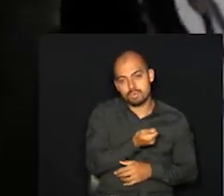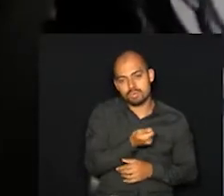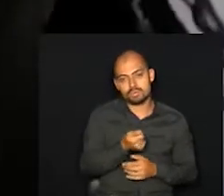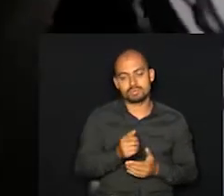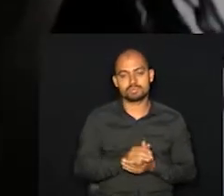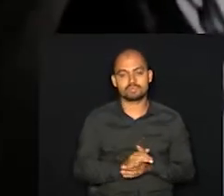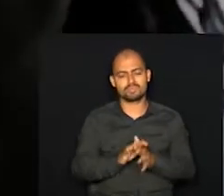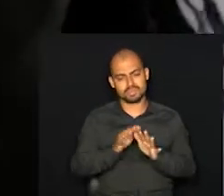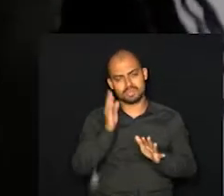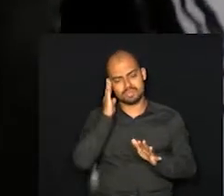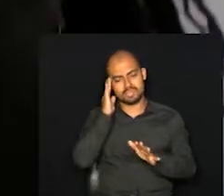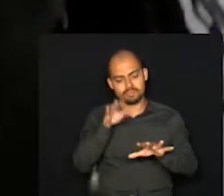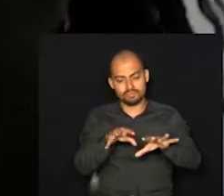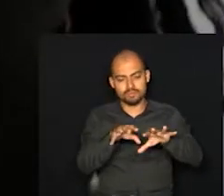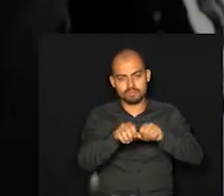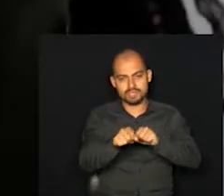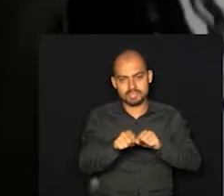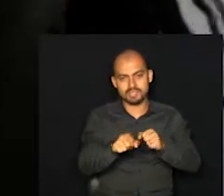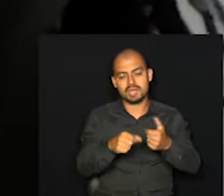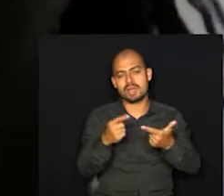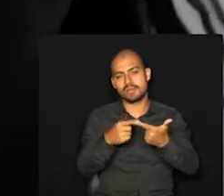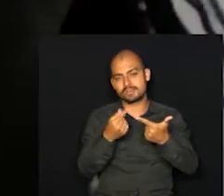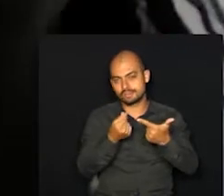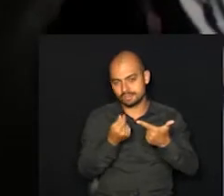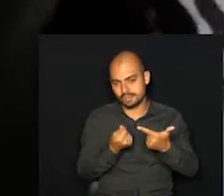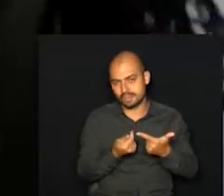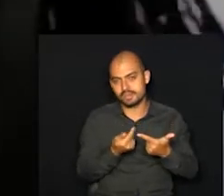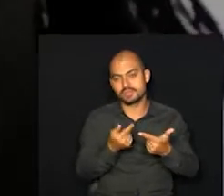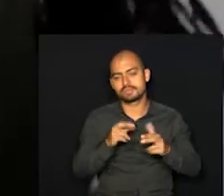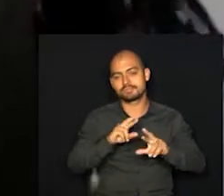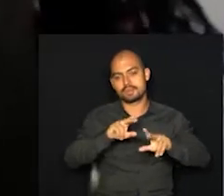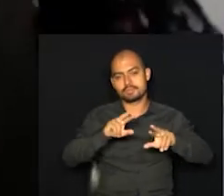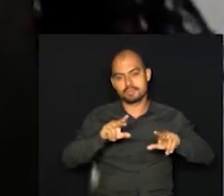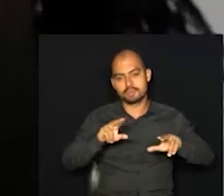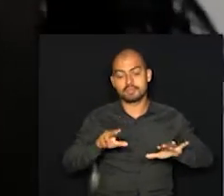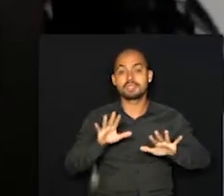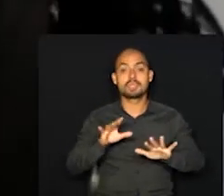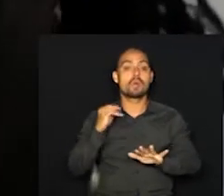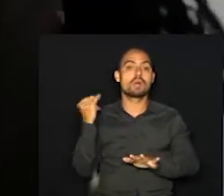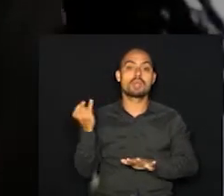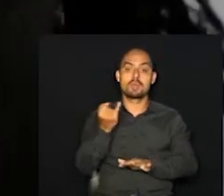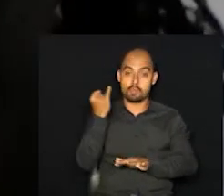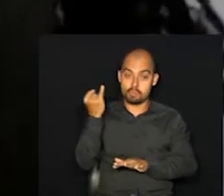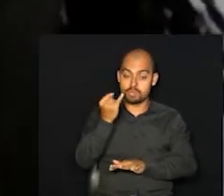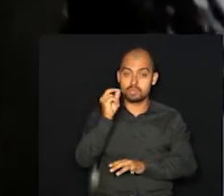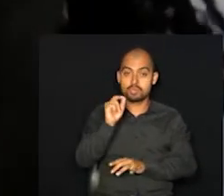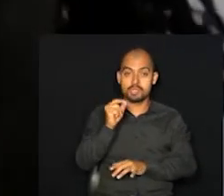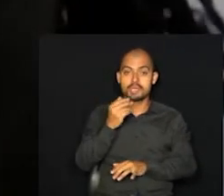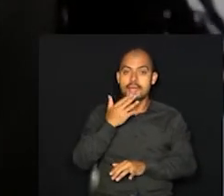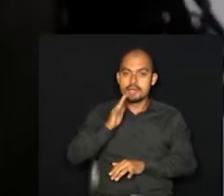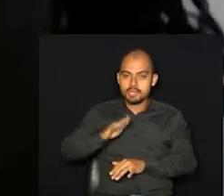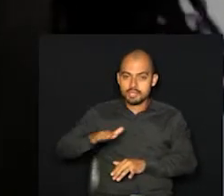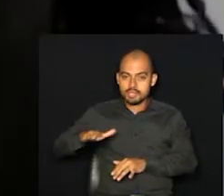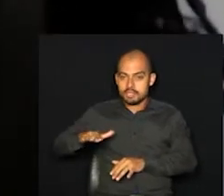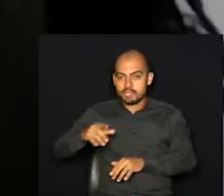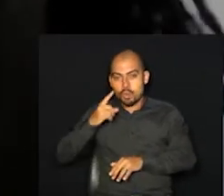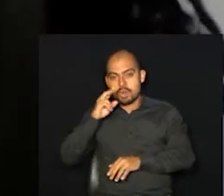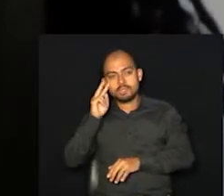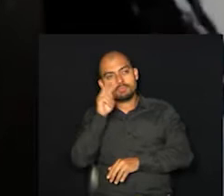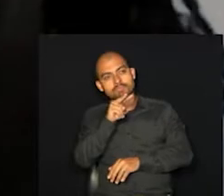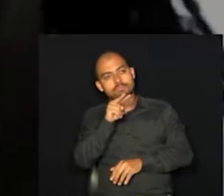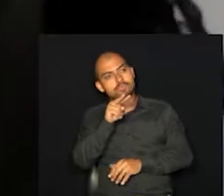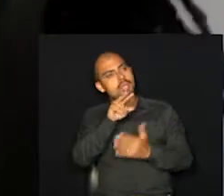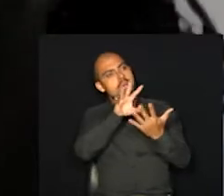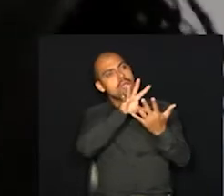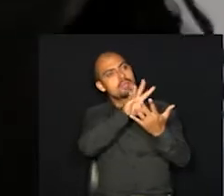de se formar, sabe? Então, é muito importante, então a criança também se vê naquilo, aquilo que ela, olha, o seu cabelo é igual ao